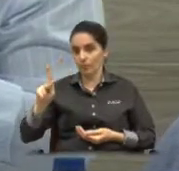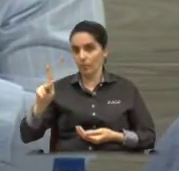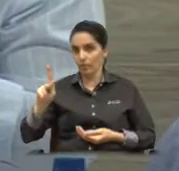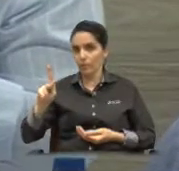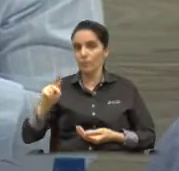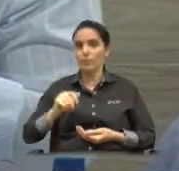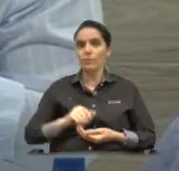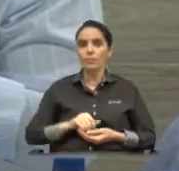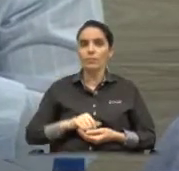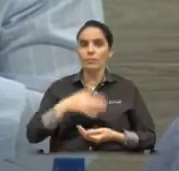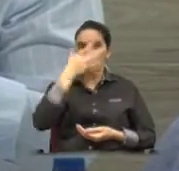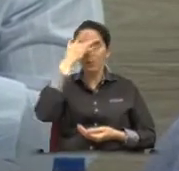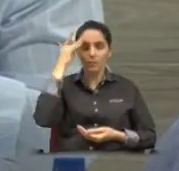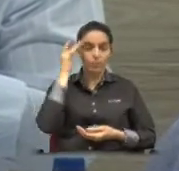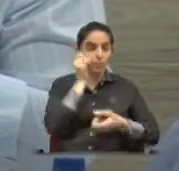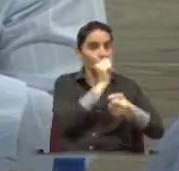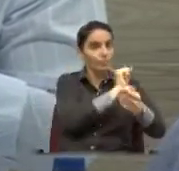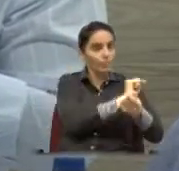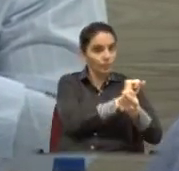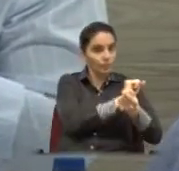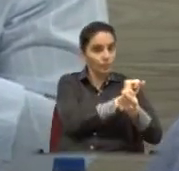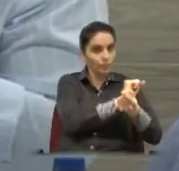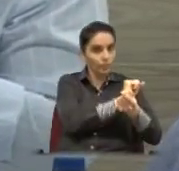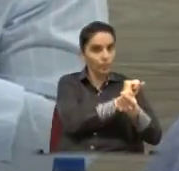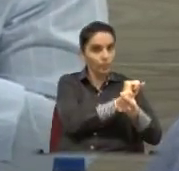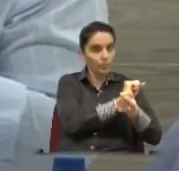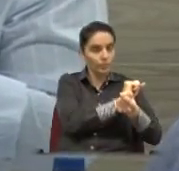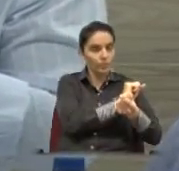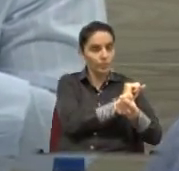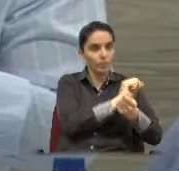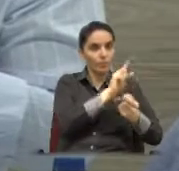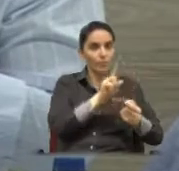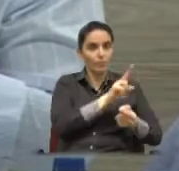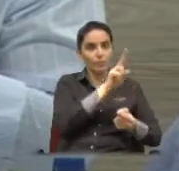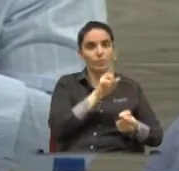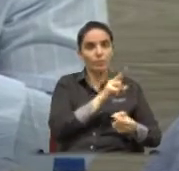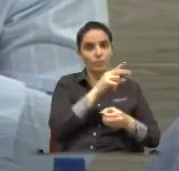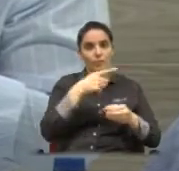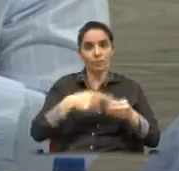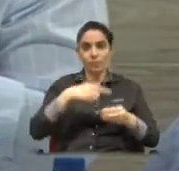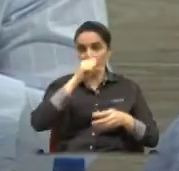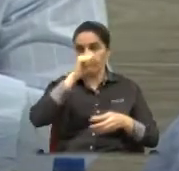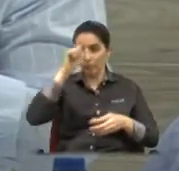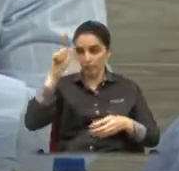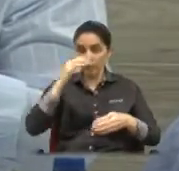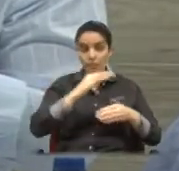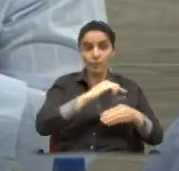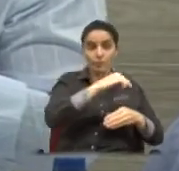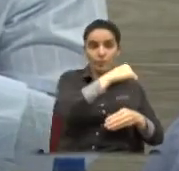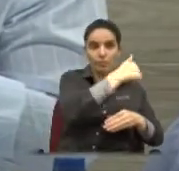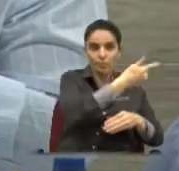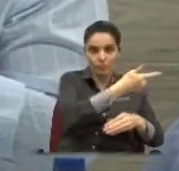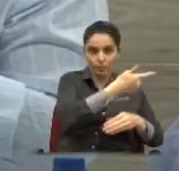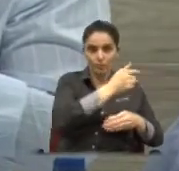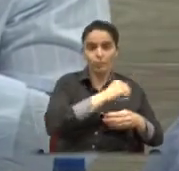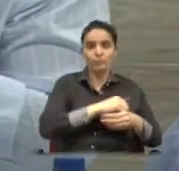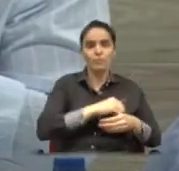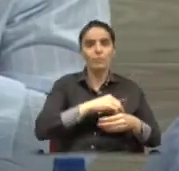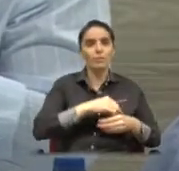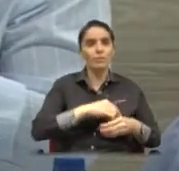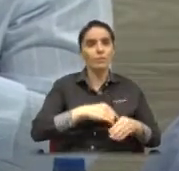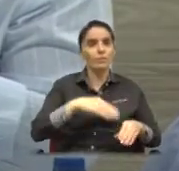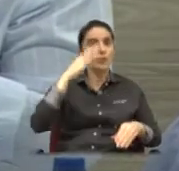aqueles presos, né, que são do nosso município, mas que estavam em outra cidade, principalmente de Piracicaba,